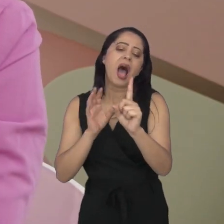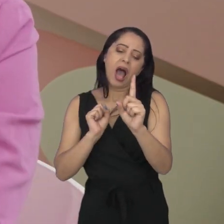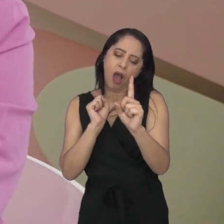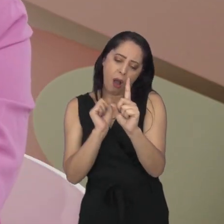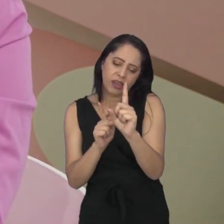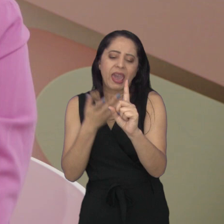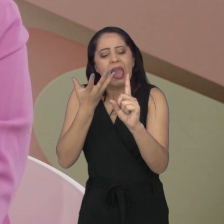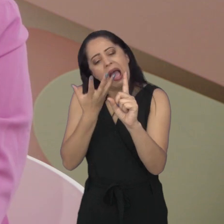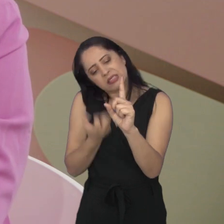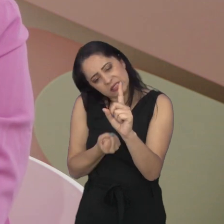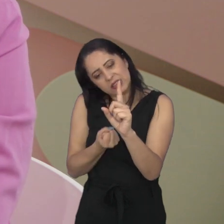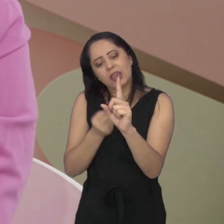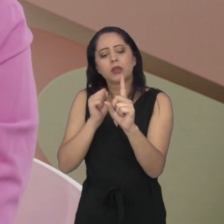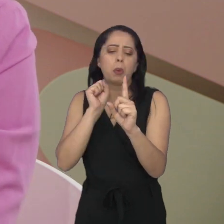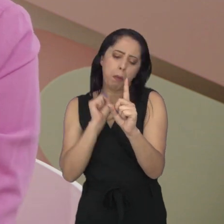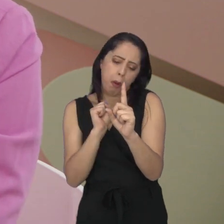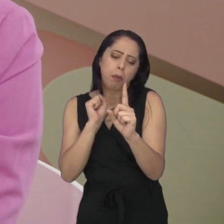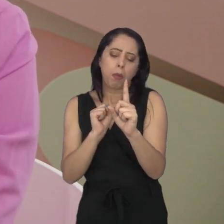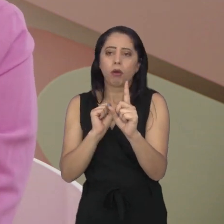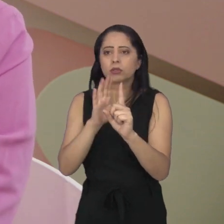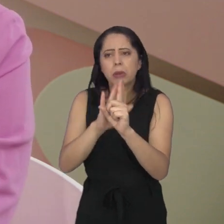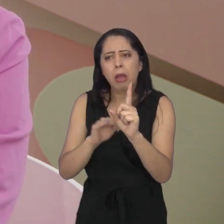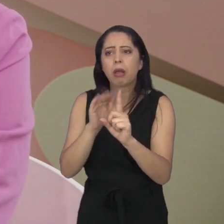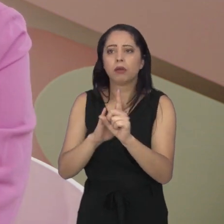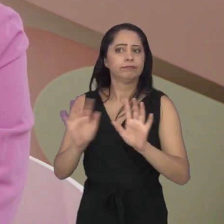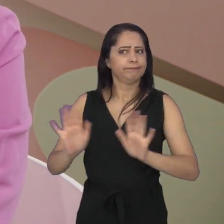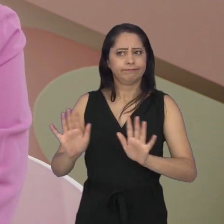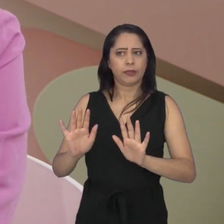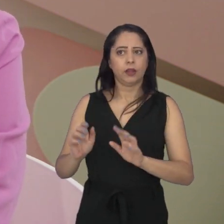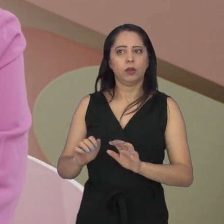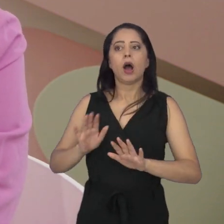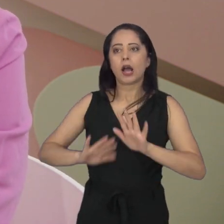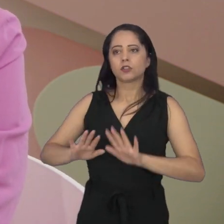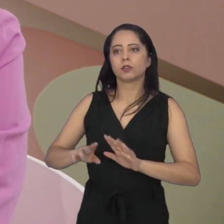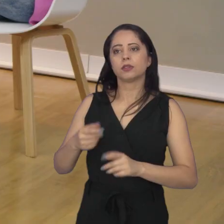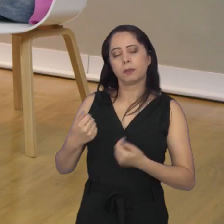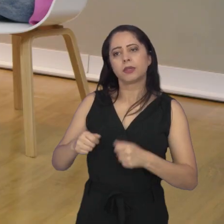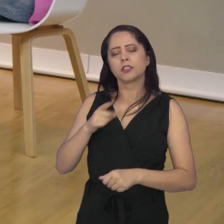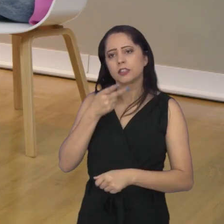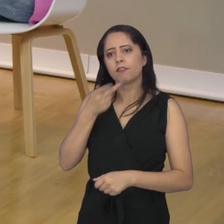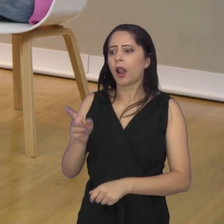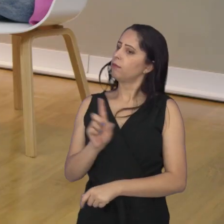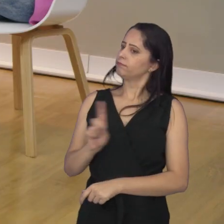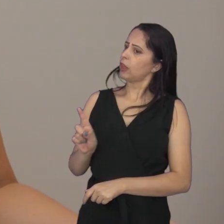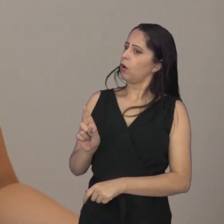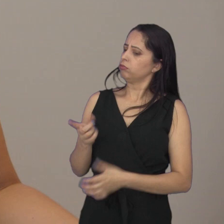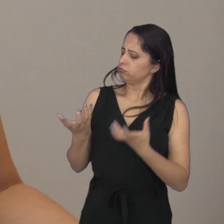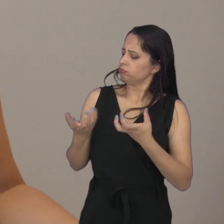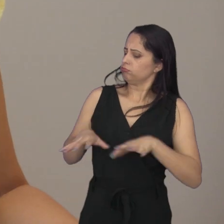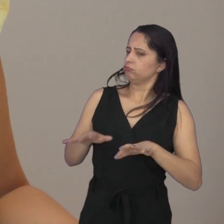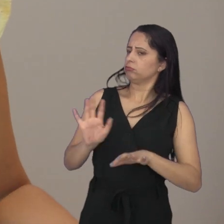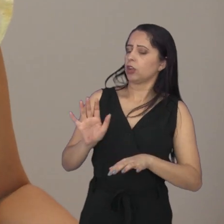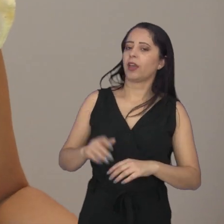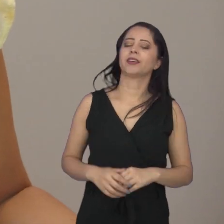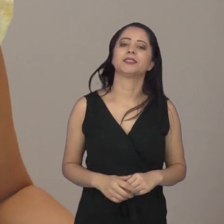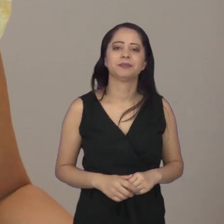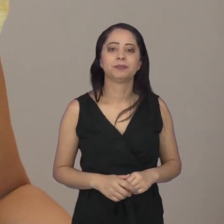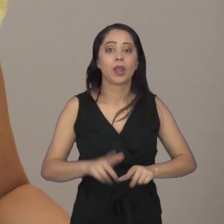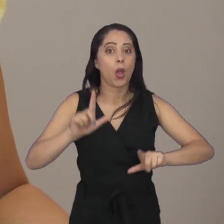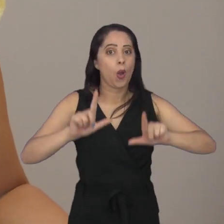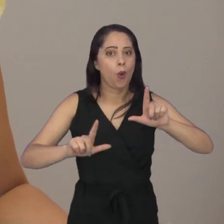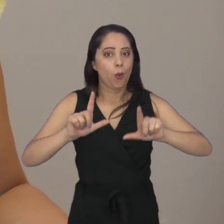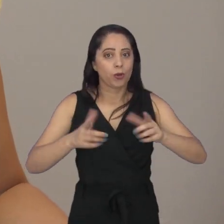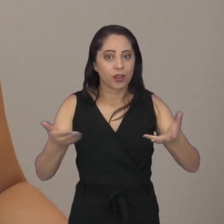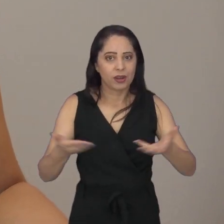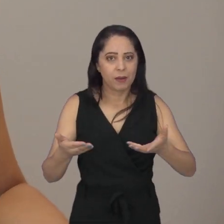a Uhum. gente não seja julgado, a gente acaba não falando o não. Perfeito, Mari. No programa de hoje aprendemos,